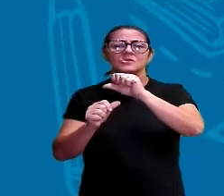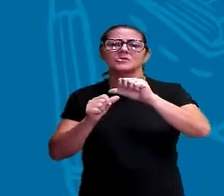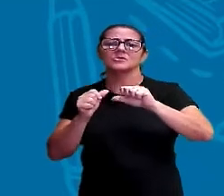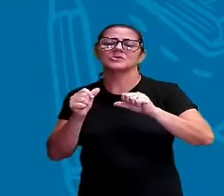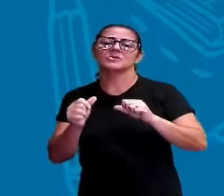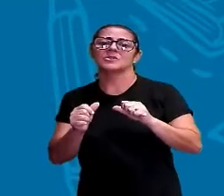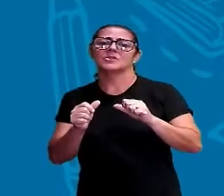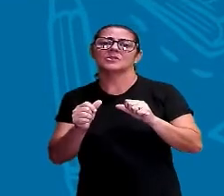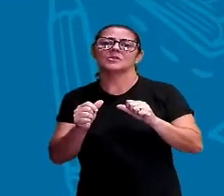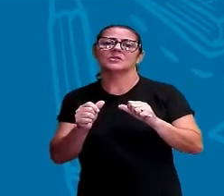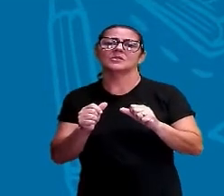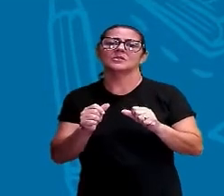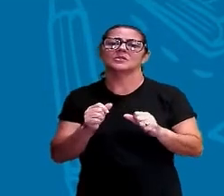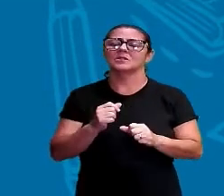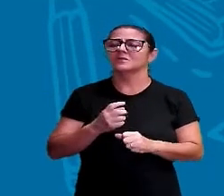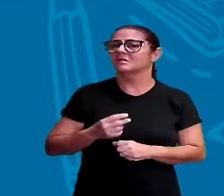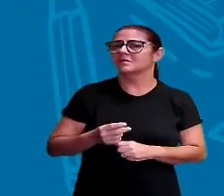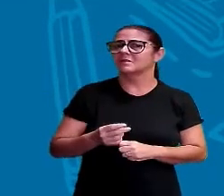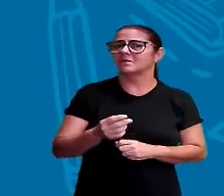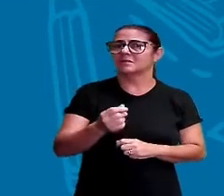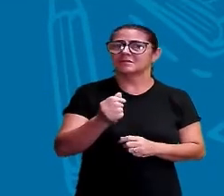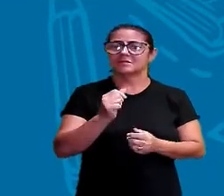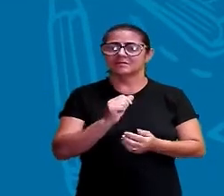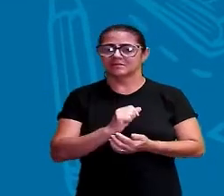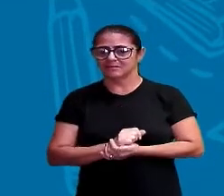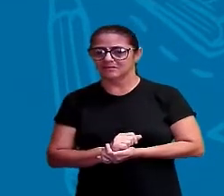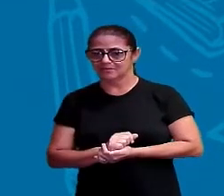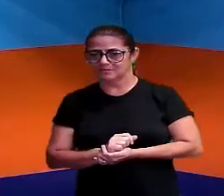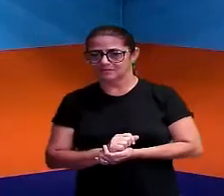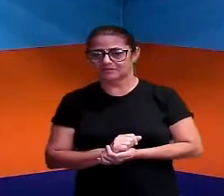ó, infinitos. Até, menino?